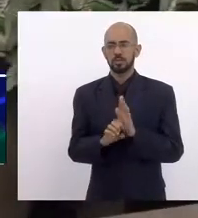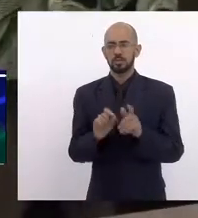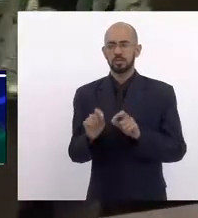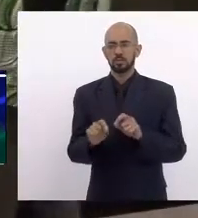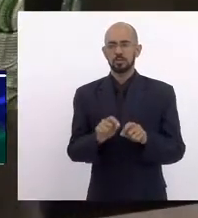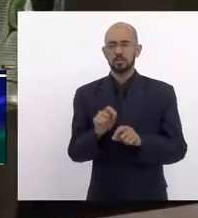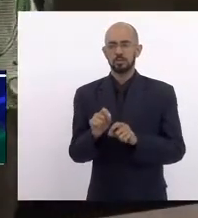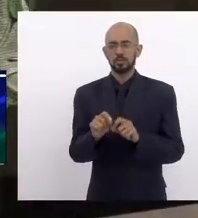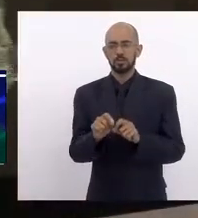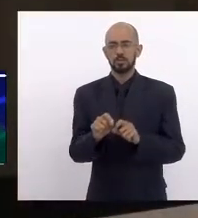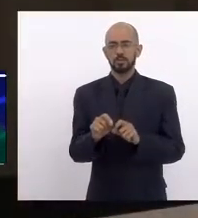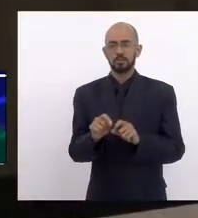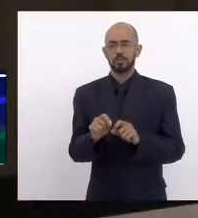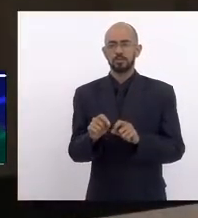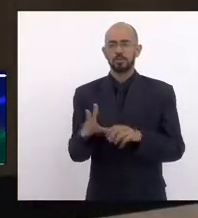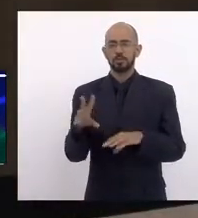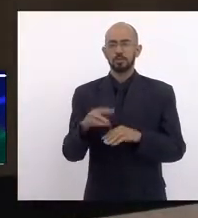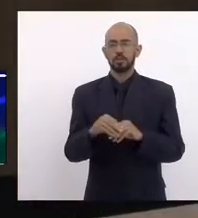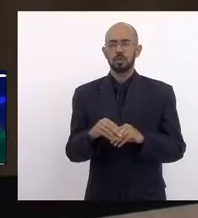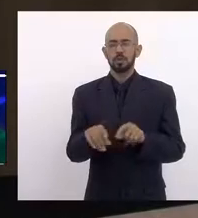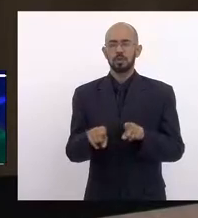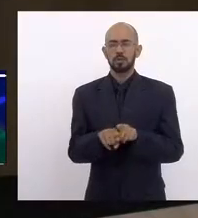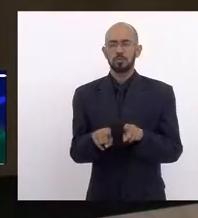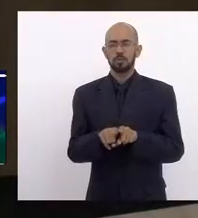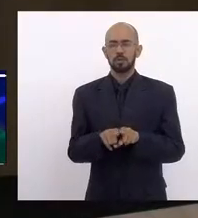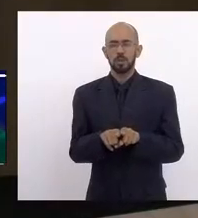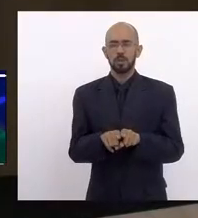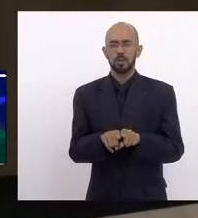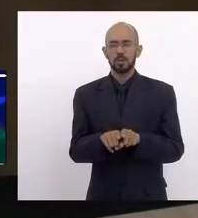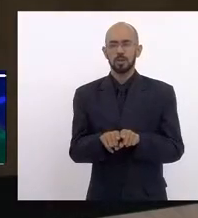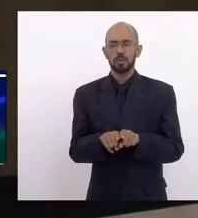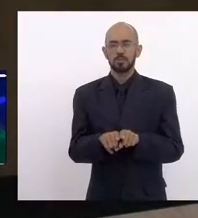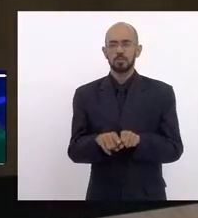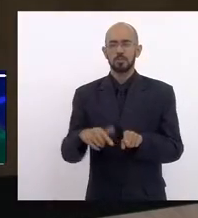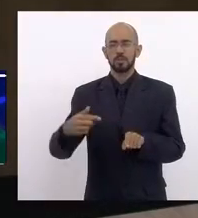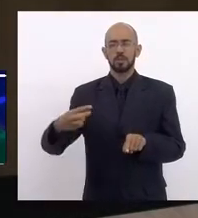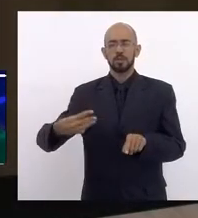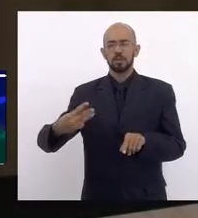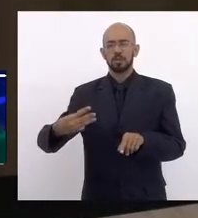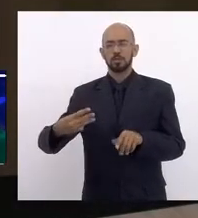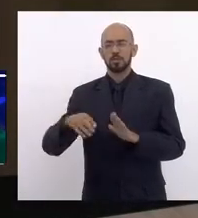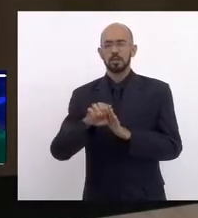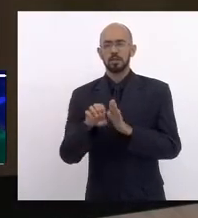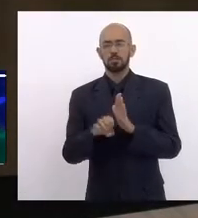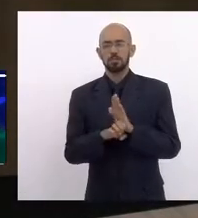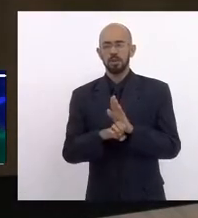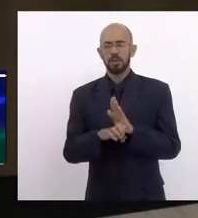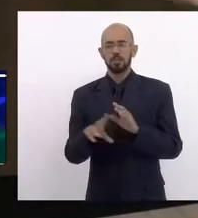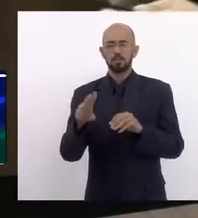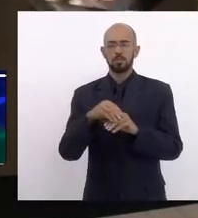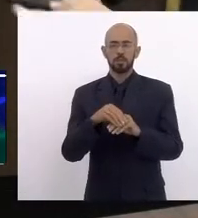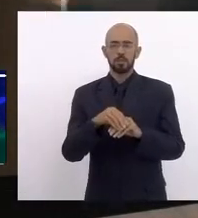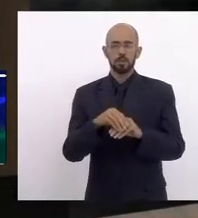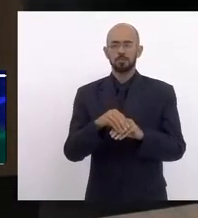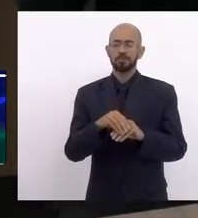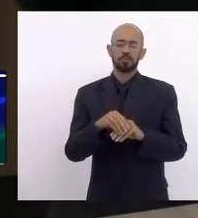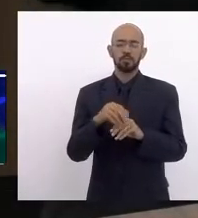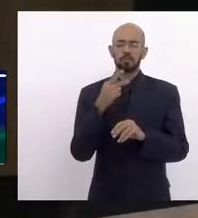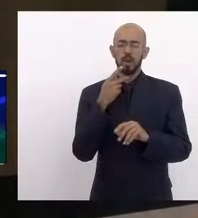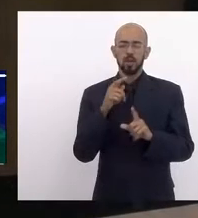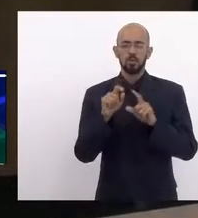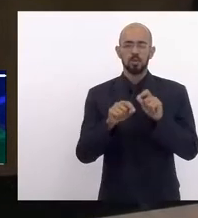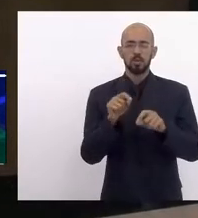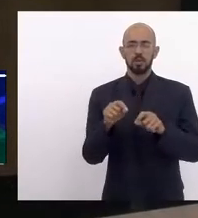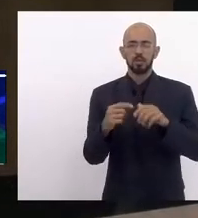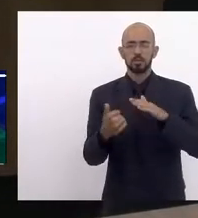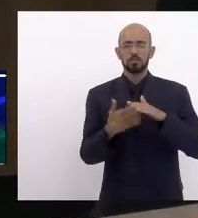eu incluo também uma terceira emenda aditiva, dizendo o seguinte: as